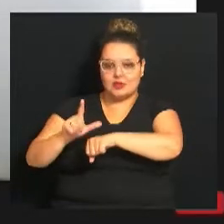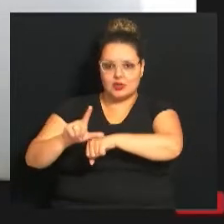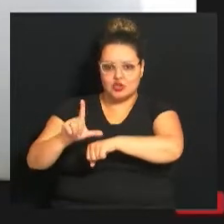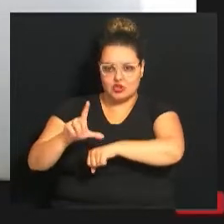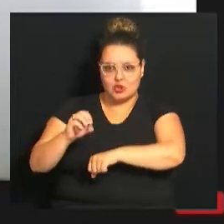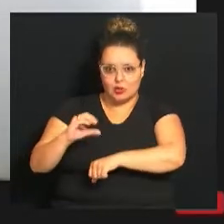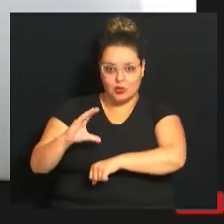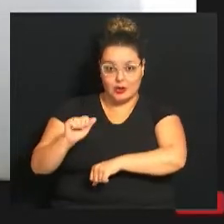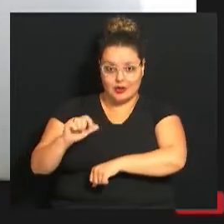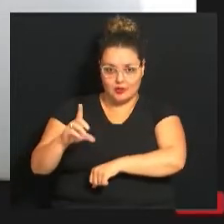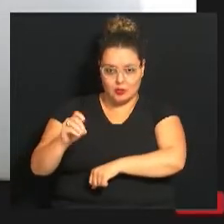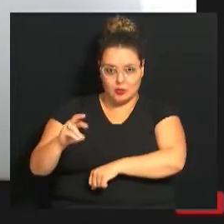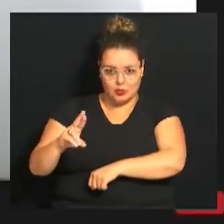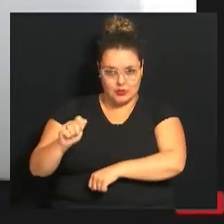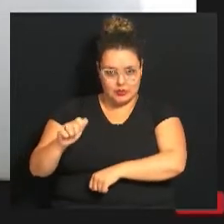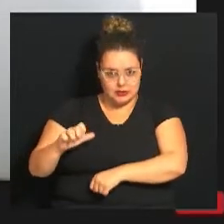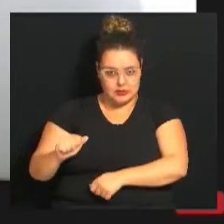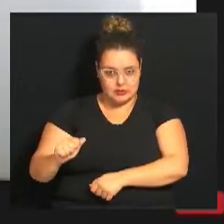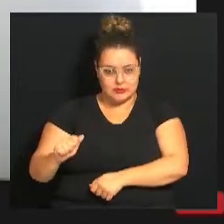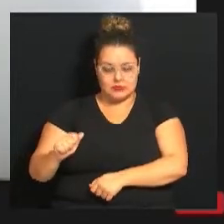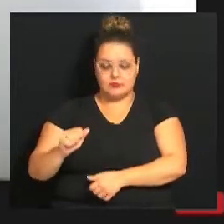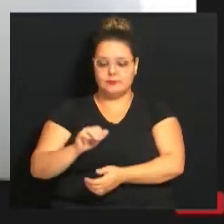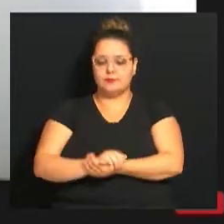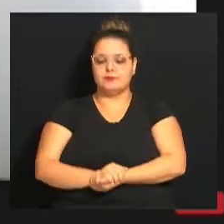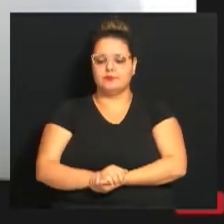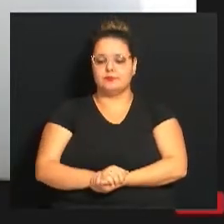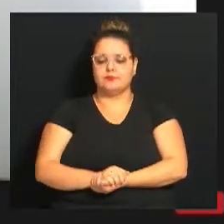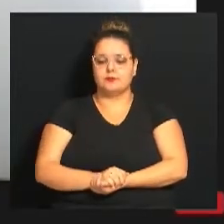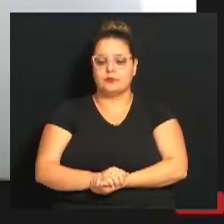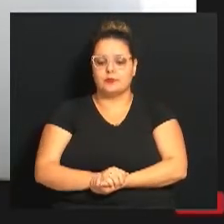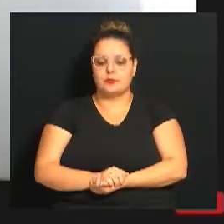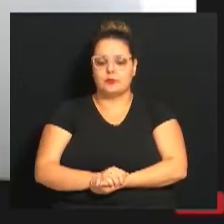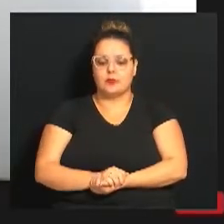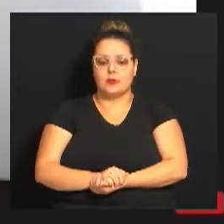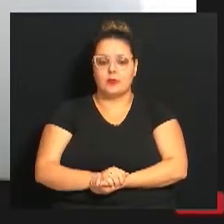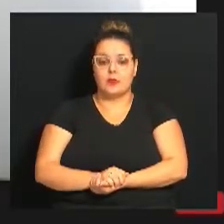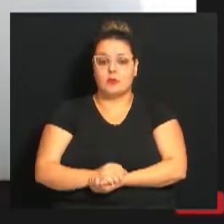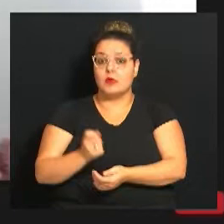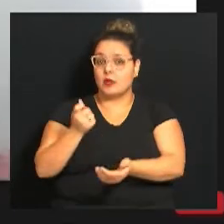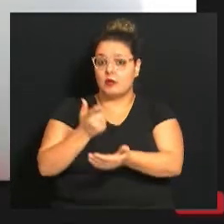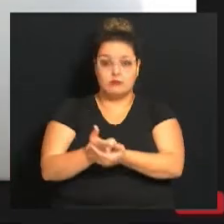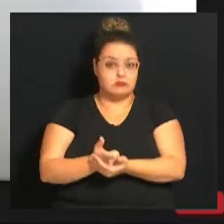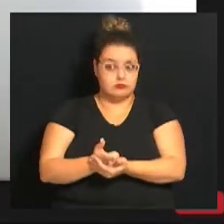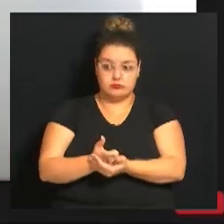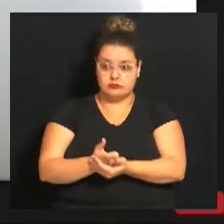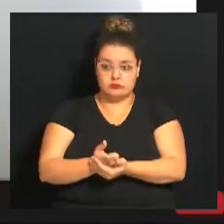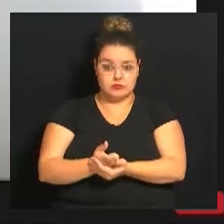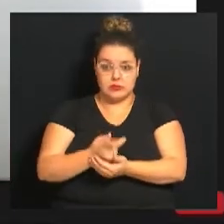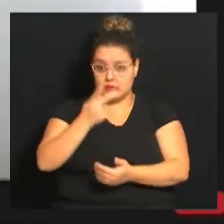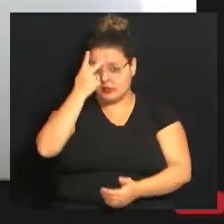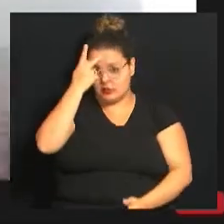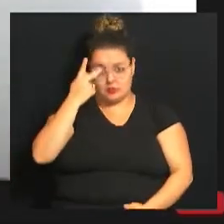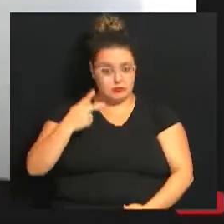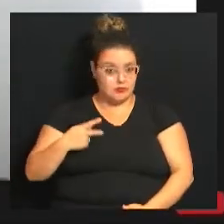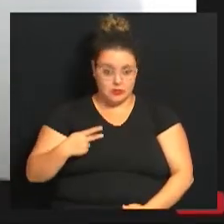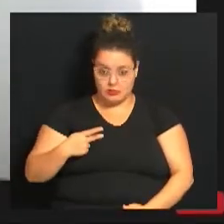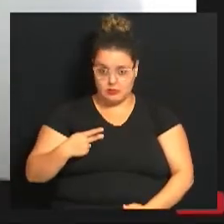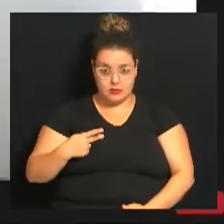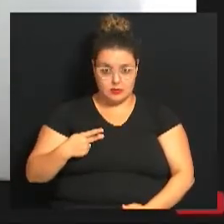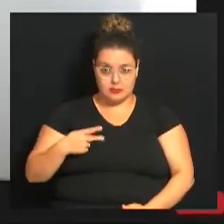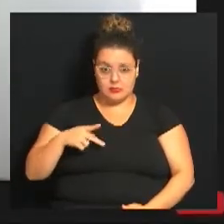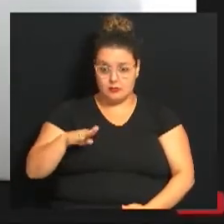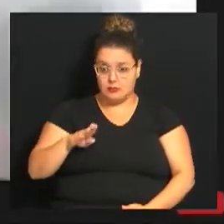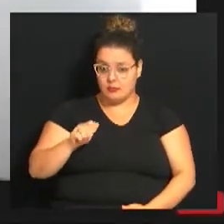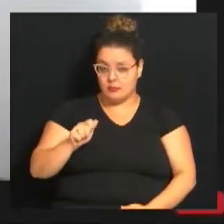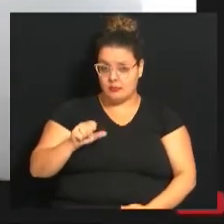pela internet, e até ofereceu como para ser comprada pela Blockbuster, que não quis comprar. Nossa. E, no fim,